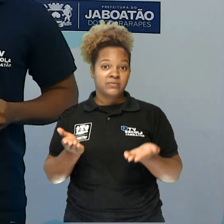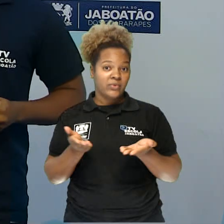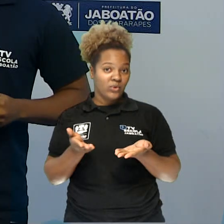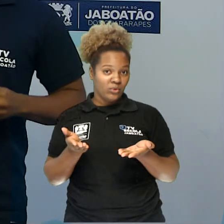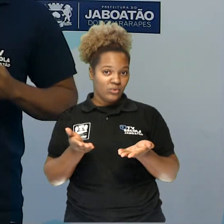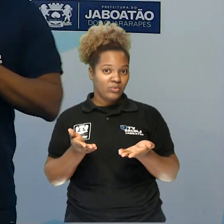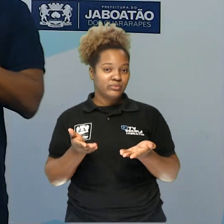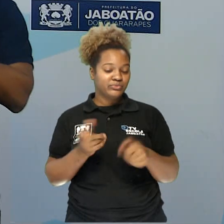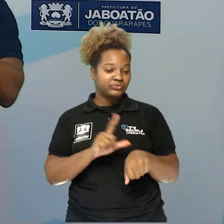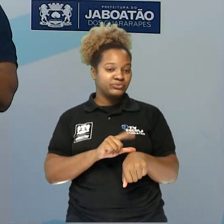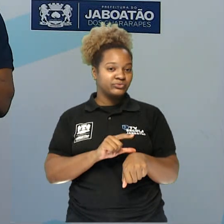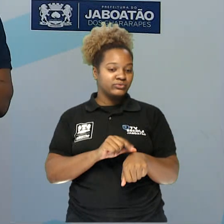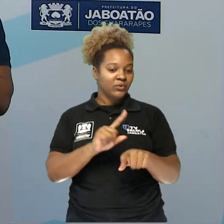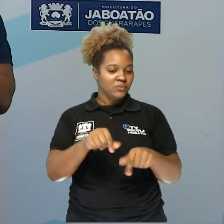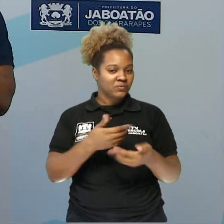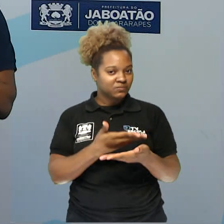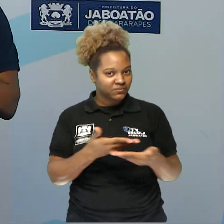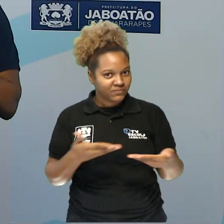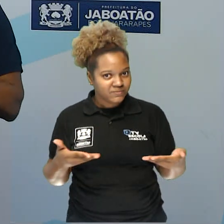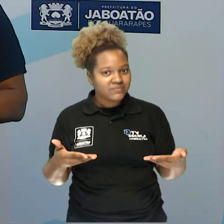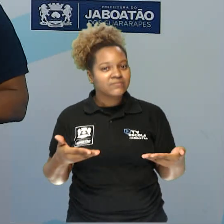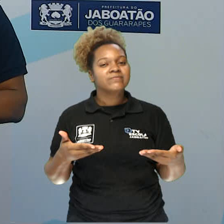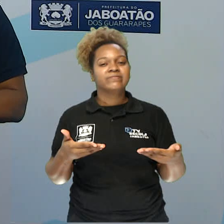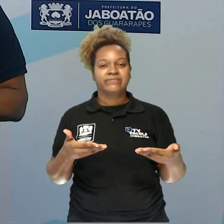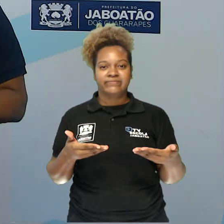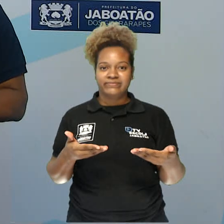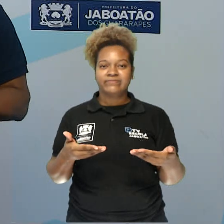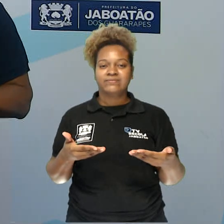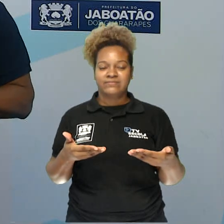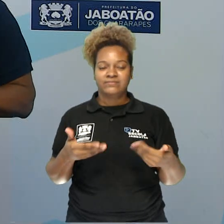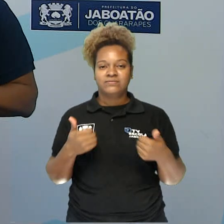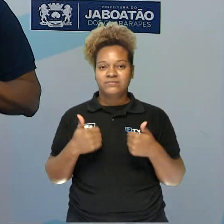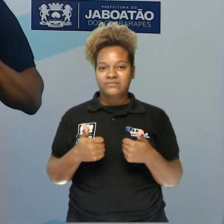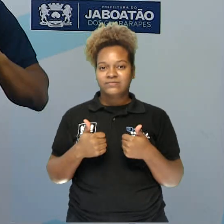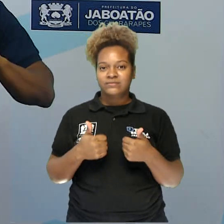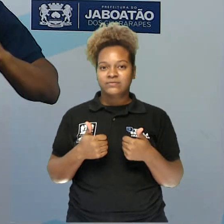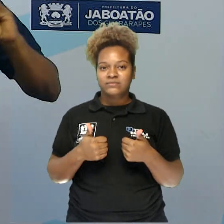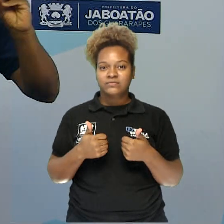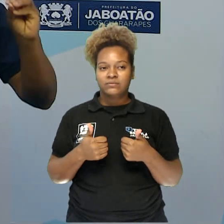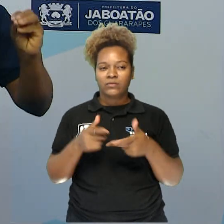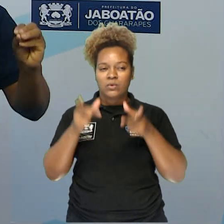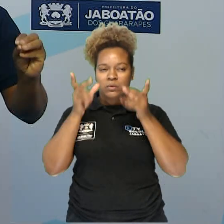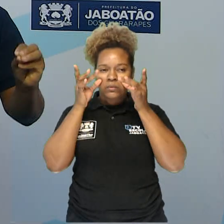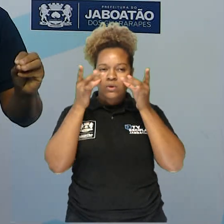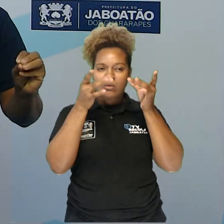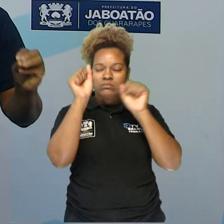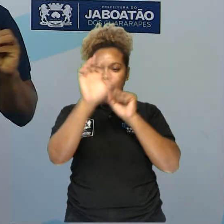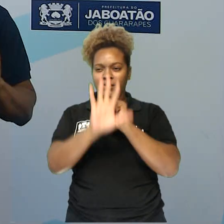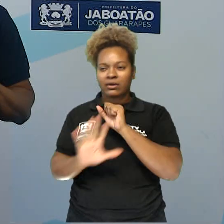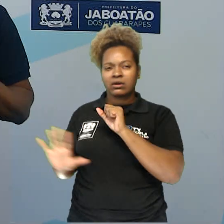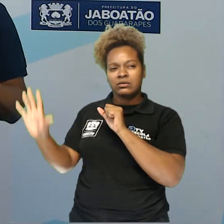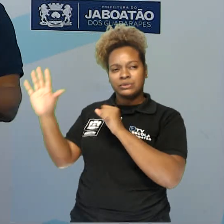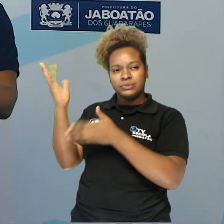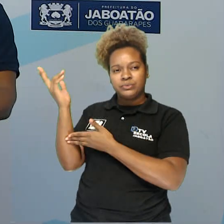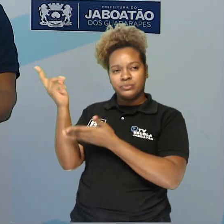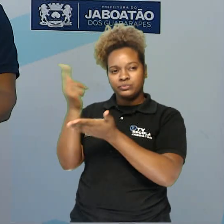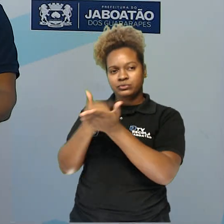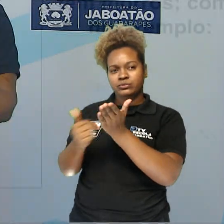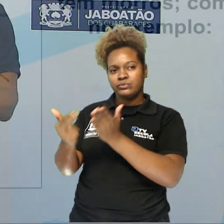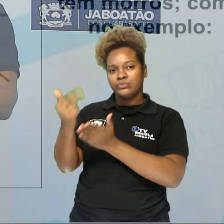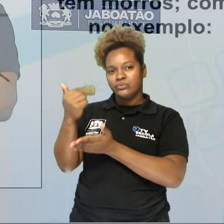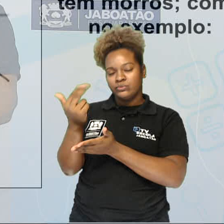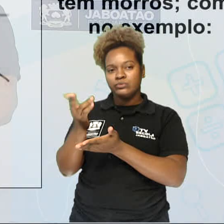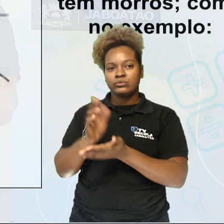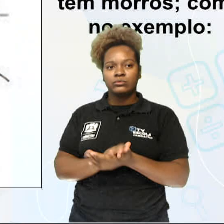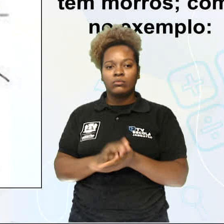Agora chegou a hora do nosso desafio, tá certo? Eu quero que você observe bem essa imagem e eu proponho